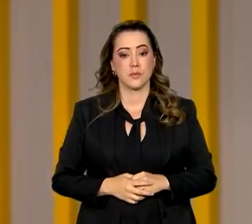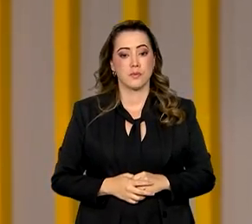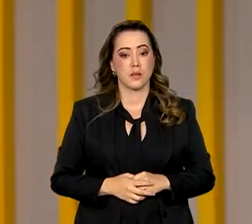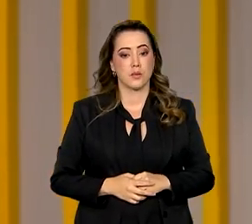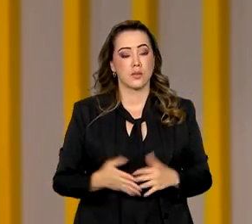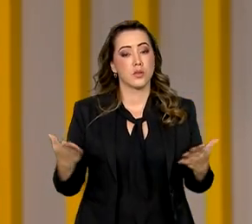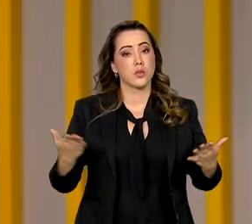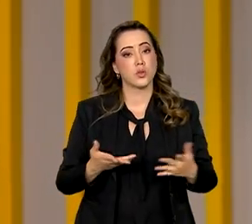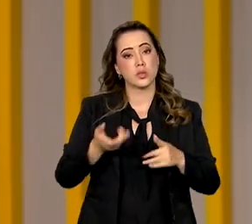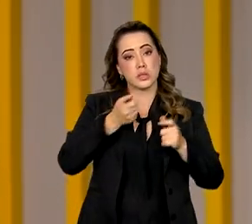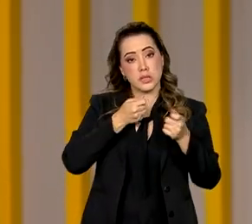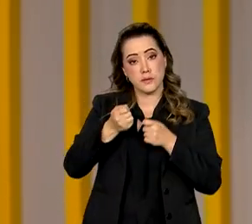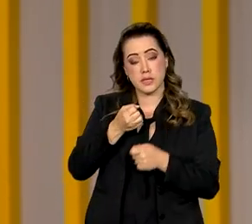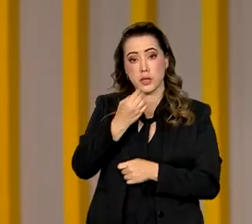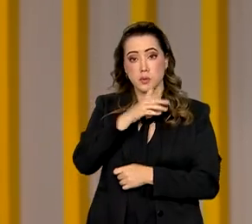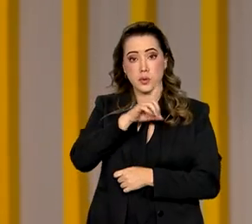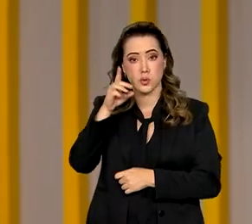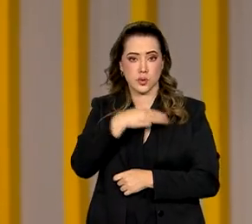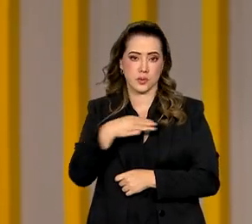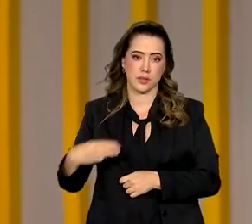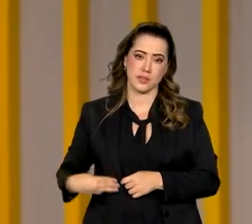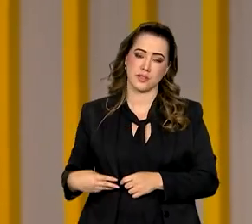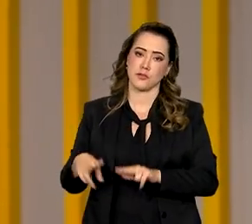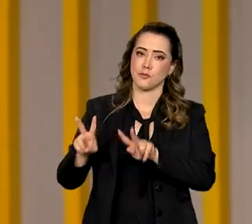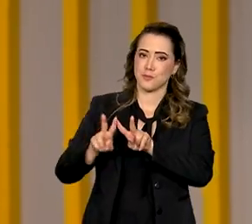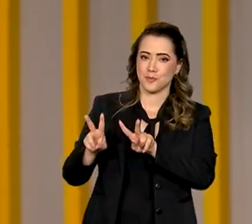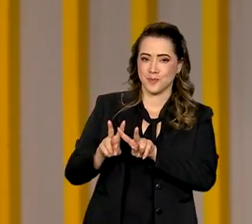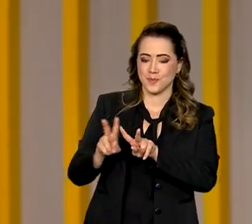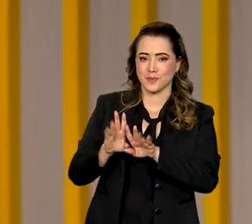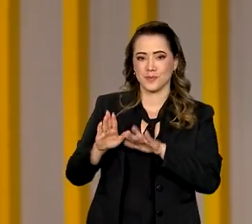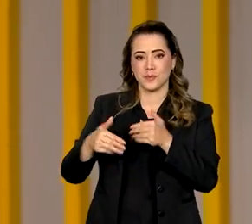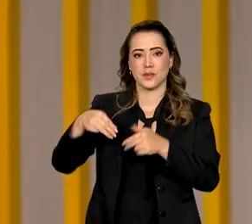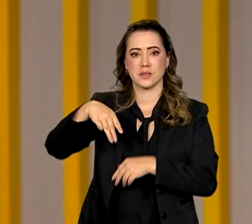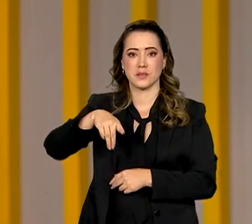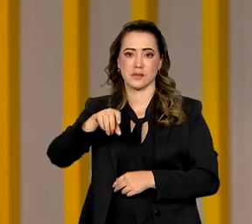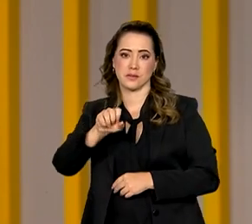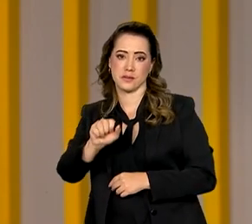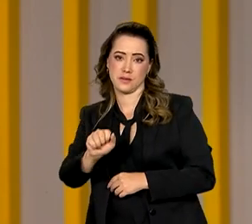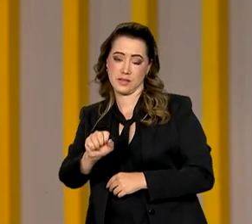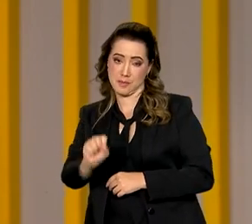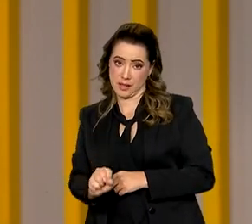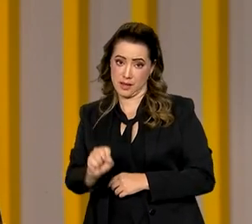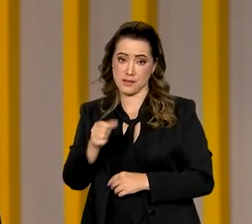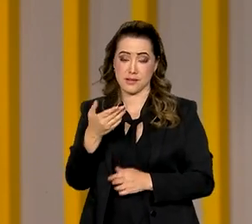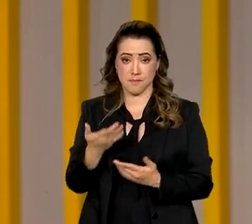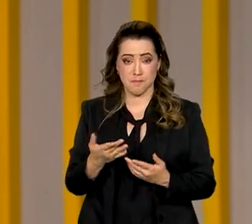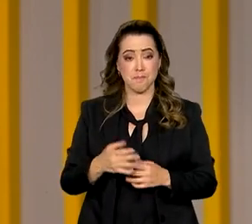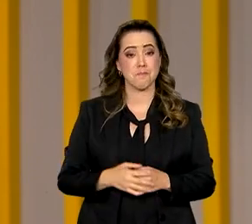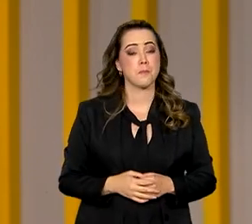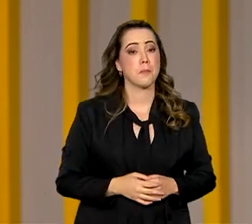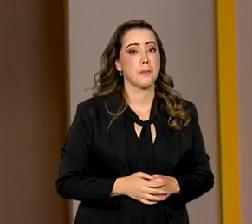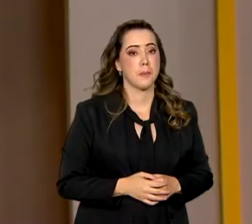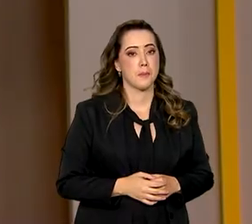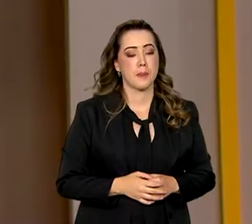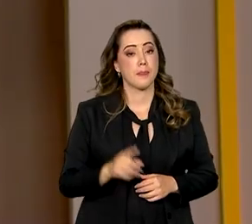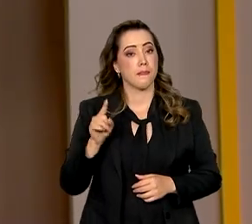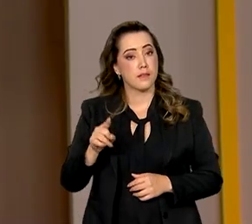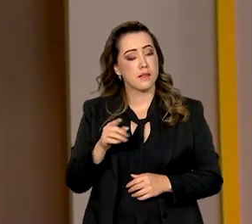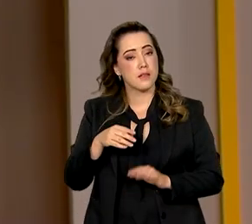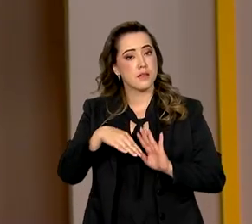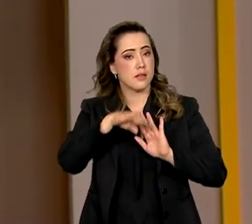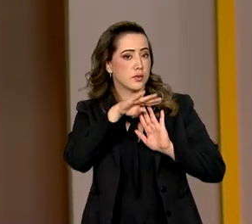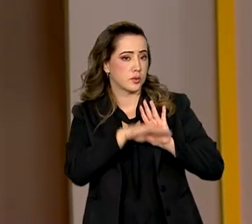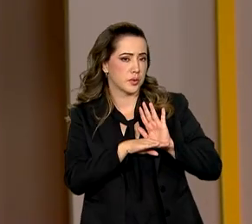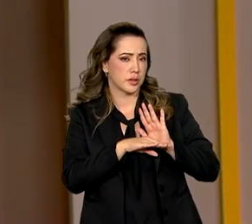O entrevistado do Bom Dia Ministro de hoje foi o Wellington Dias, do Desenvolvimento e Assistência Social, Família e Combate à Fome. No